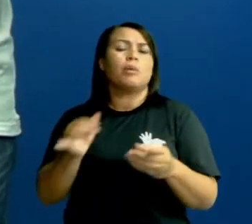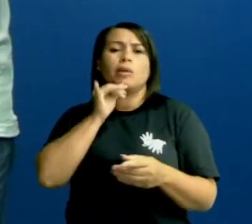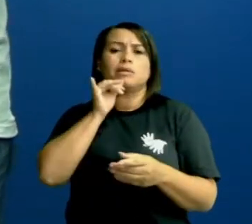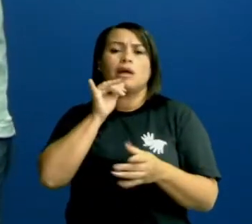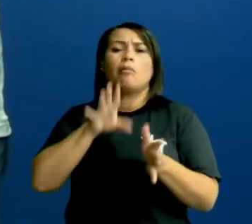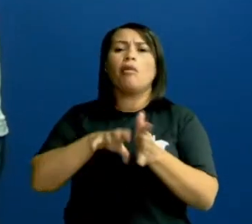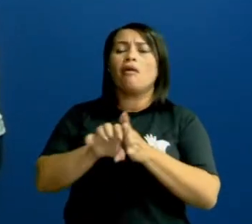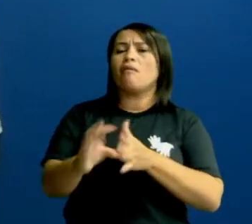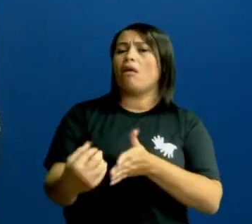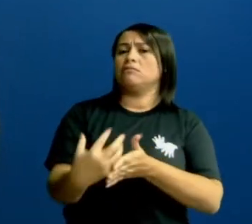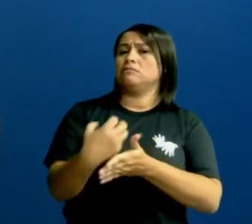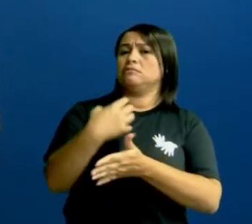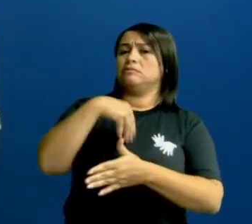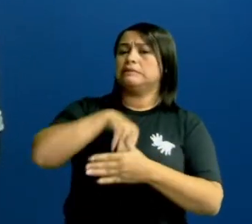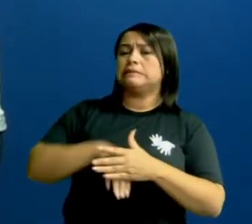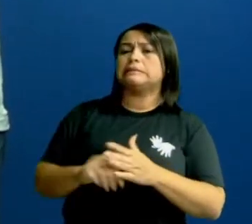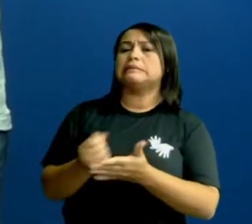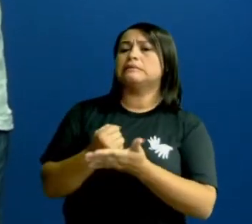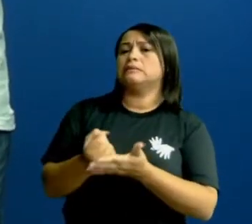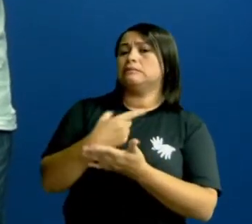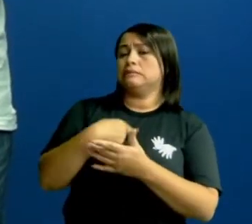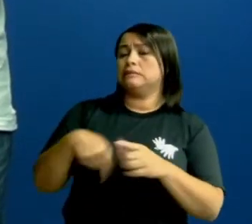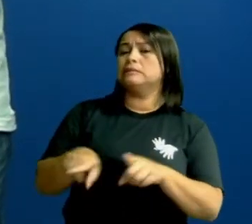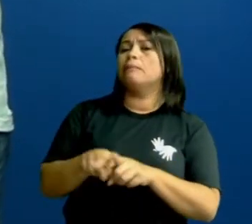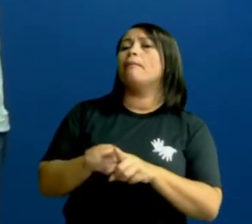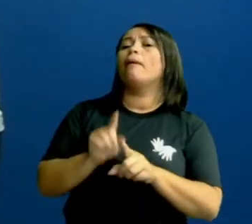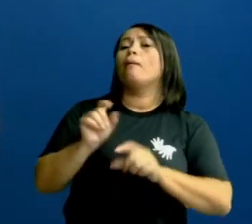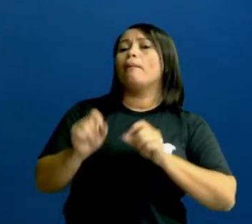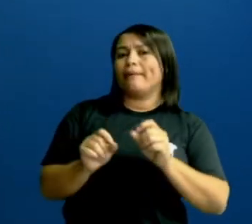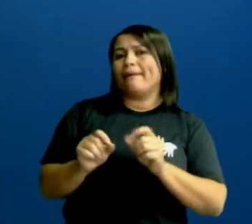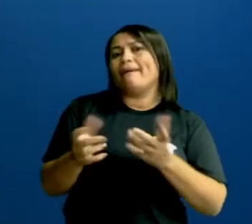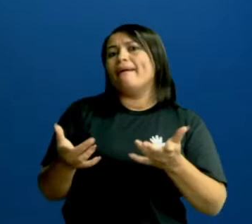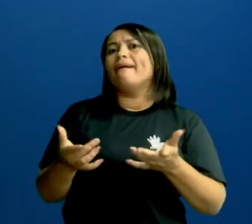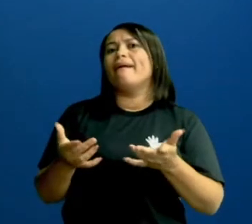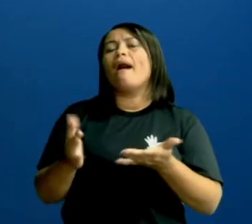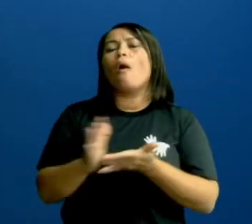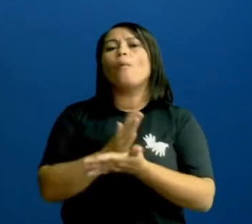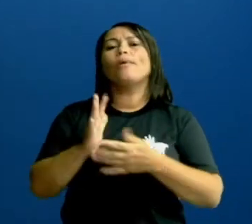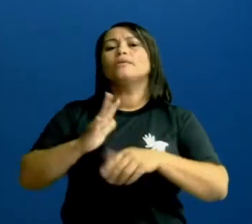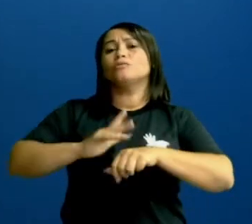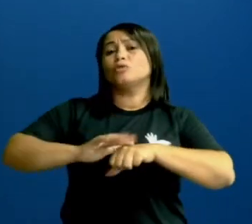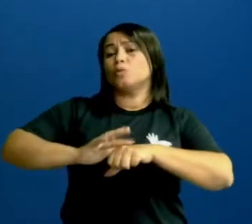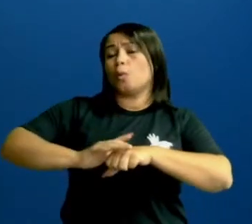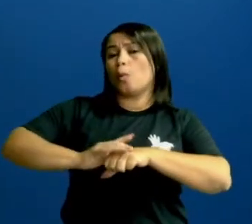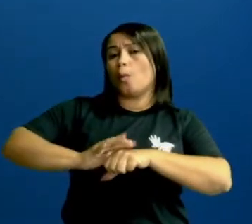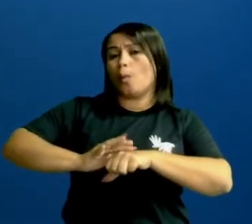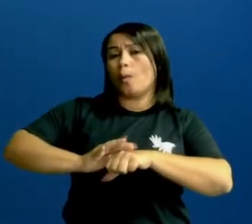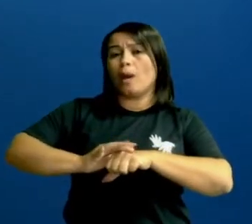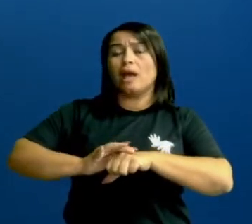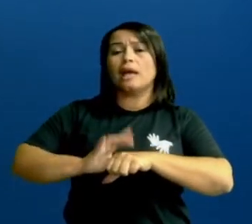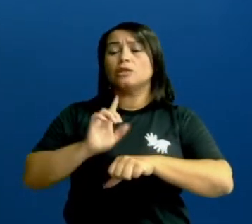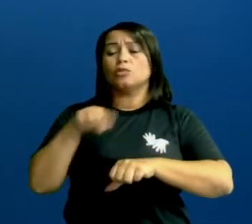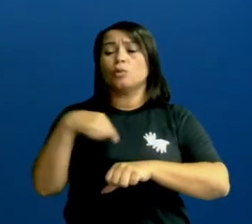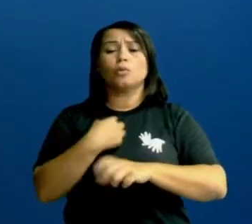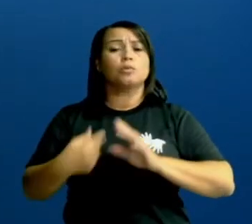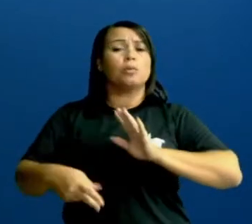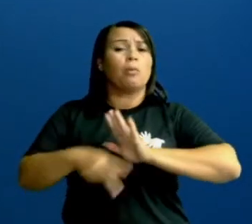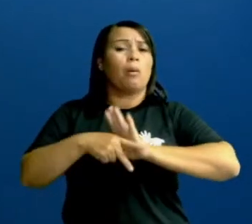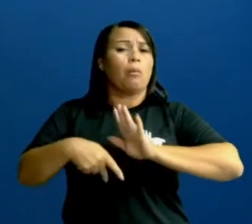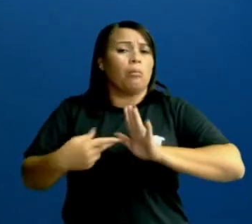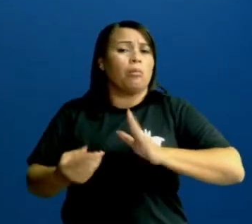infeccioso, esse agente que provoca a nossa doença, ou até mesmo doenças do nosso próprio